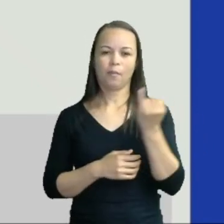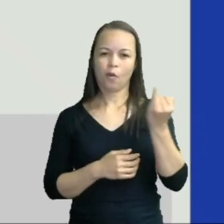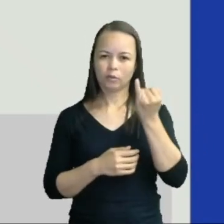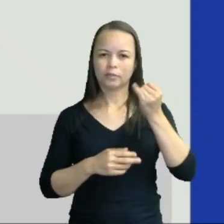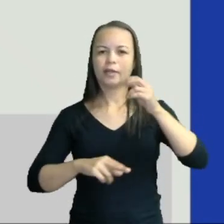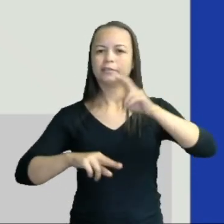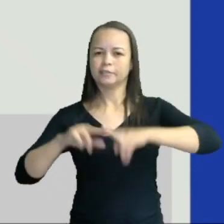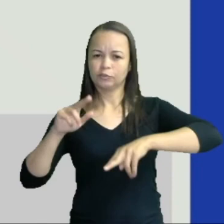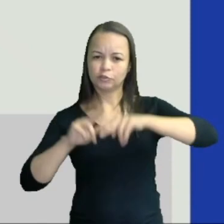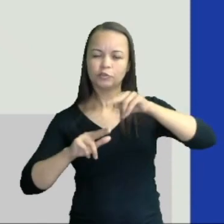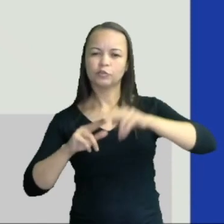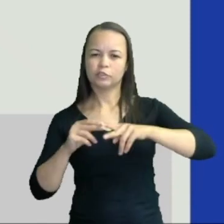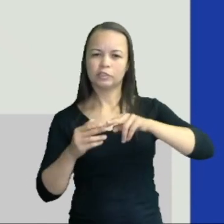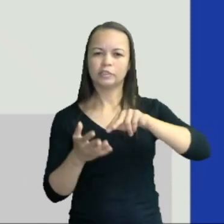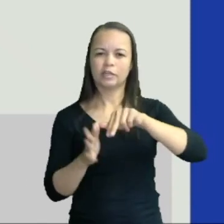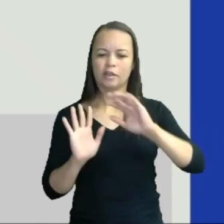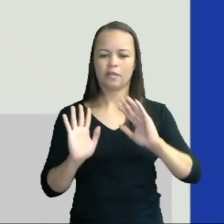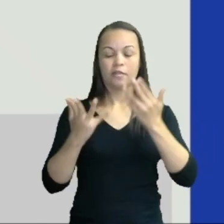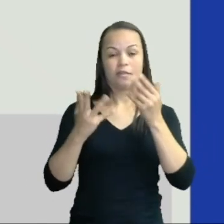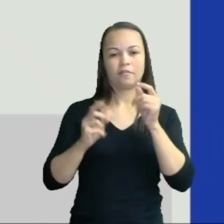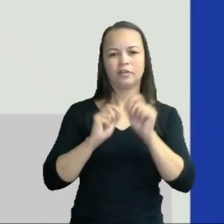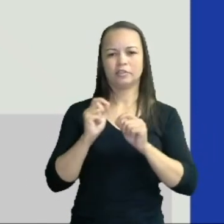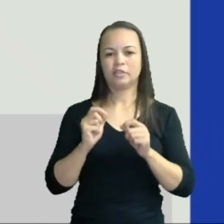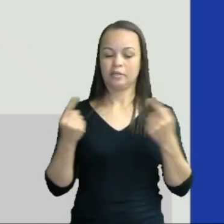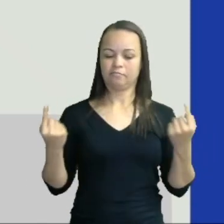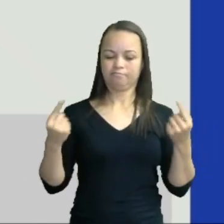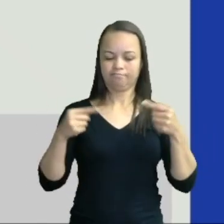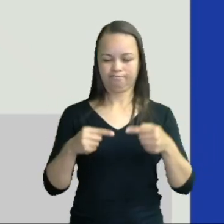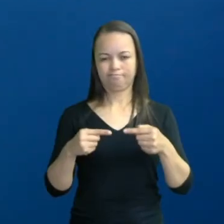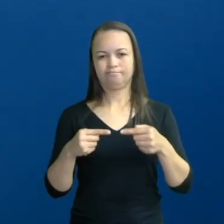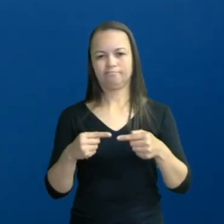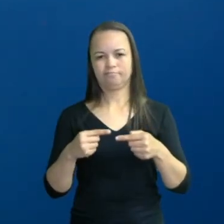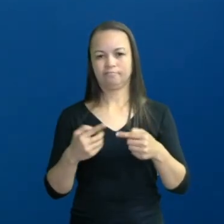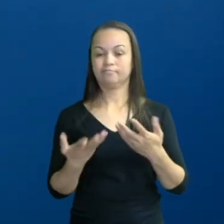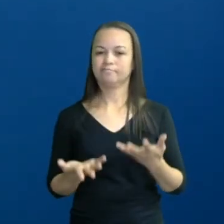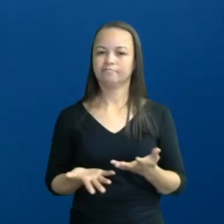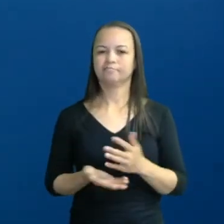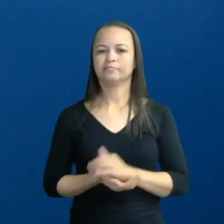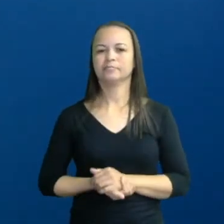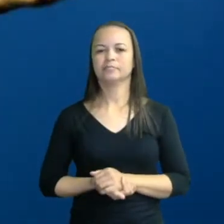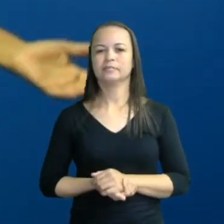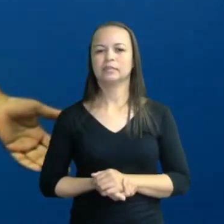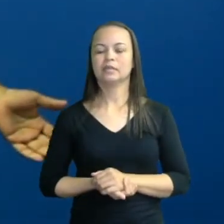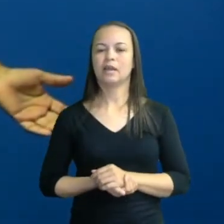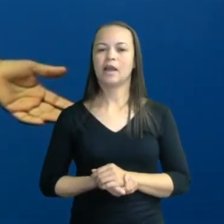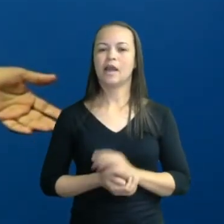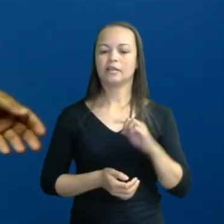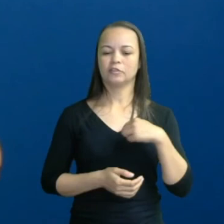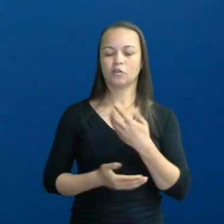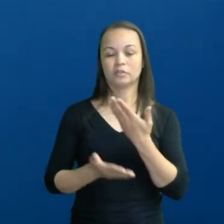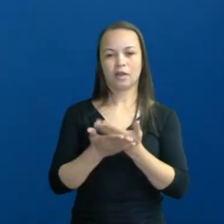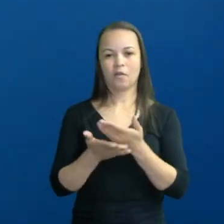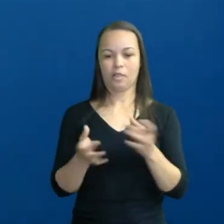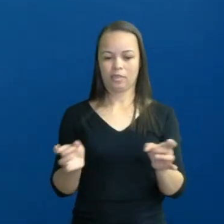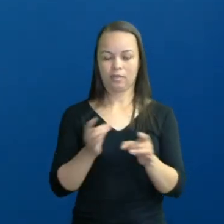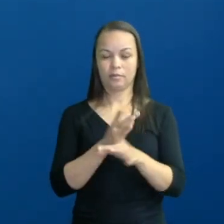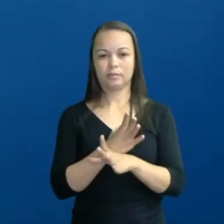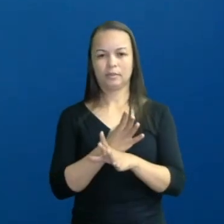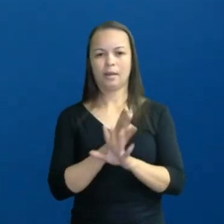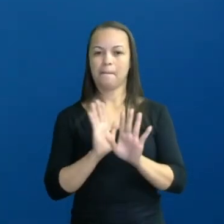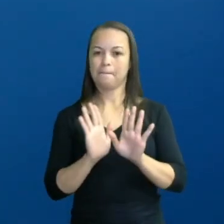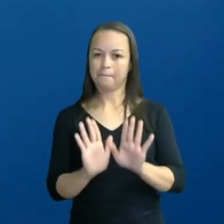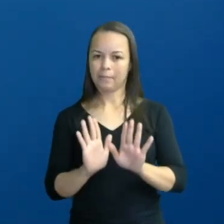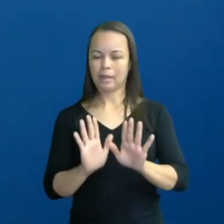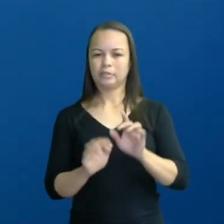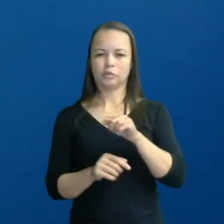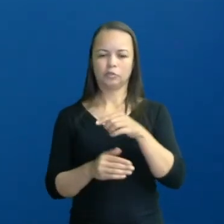juninas e as atividades e o desafio. Pois é, gente, a nossa aula acaba aqui, mas eu